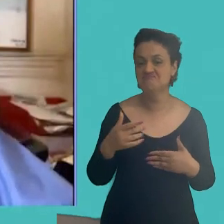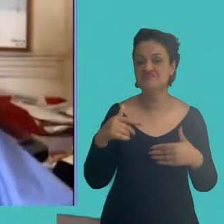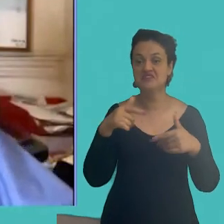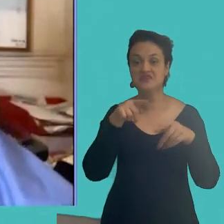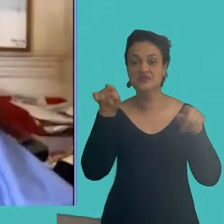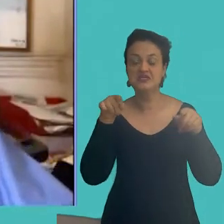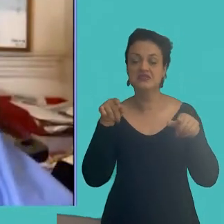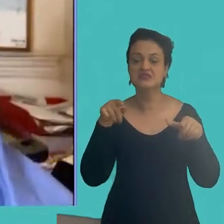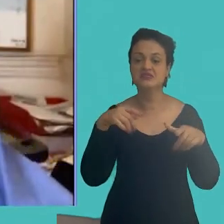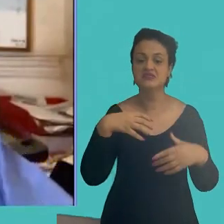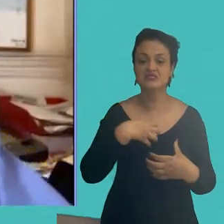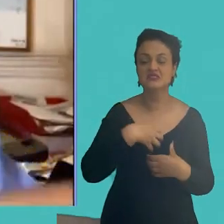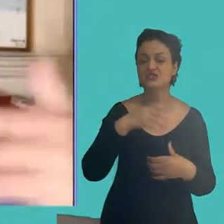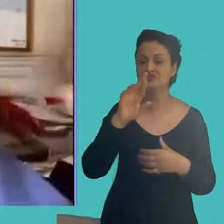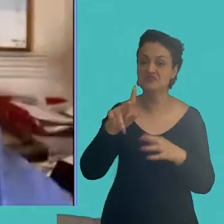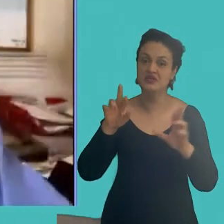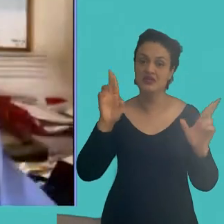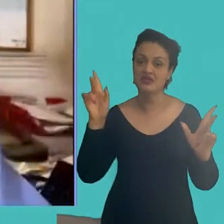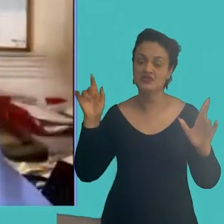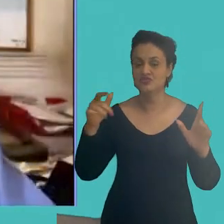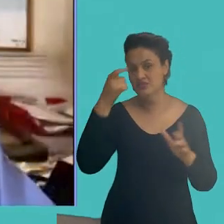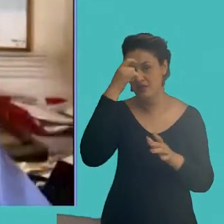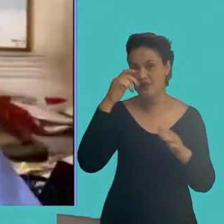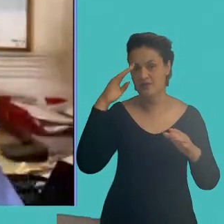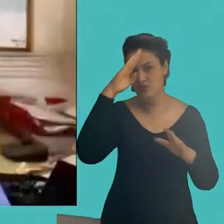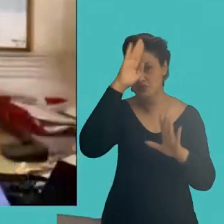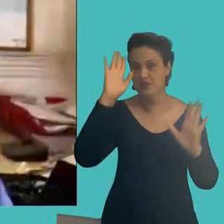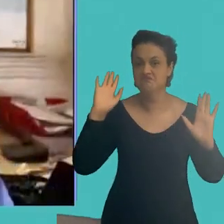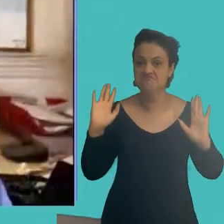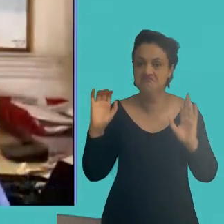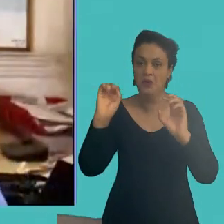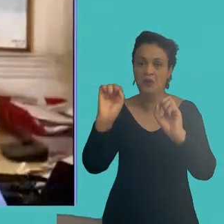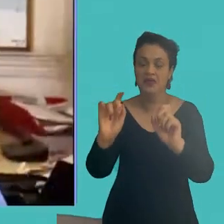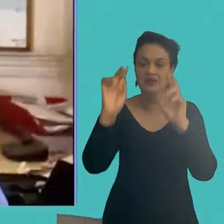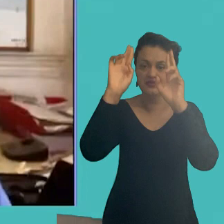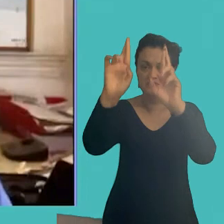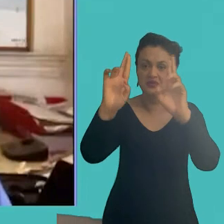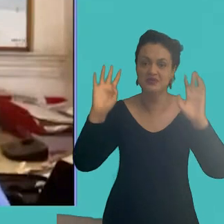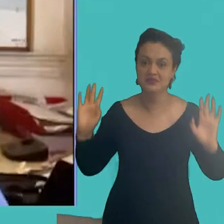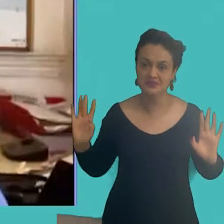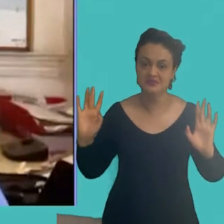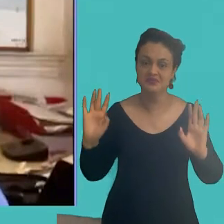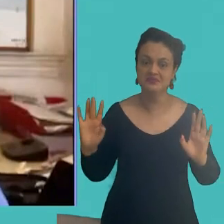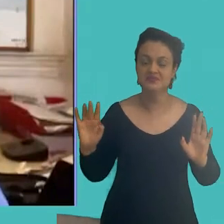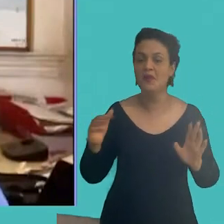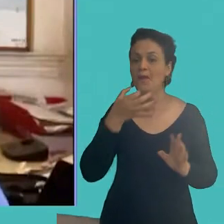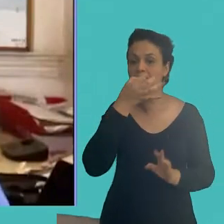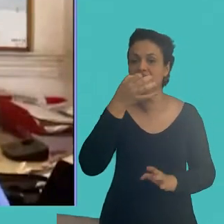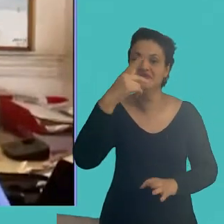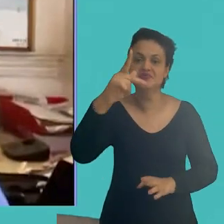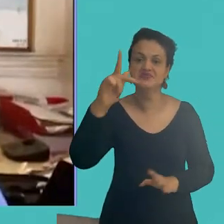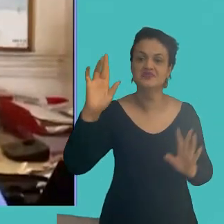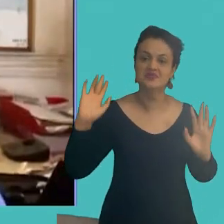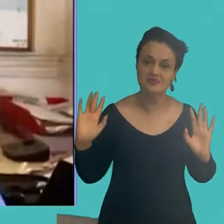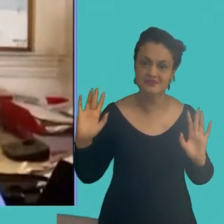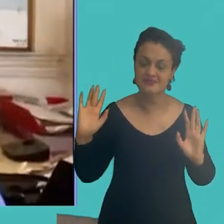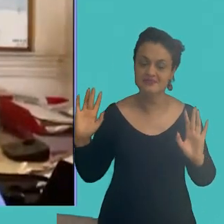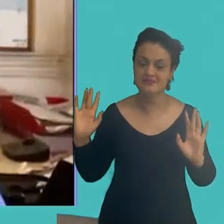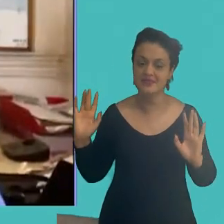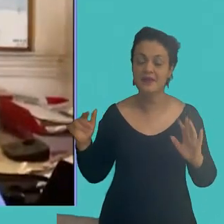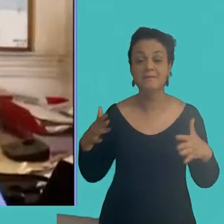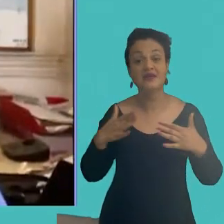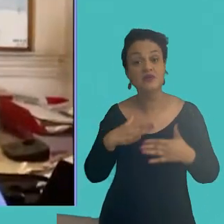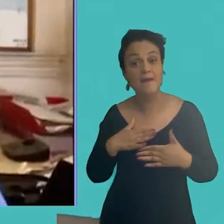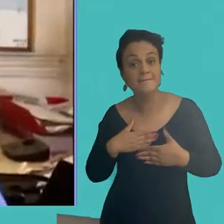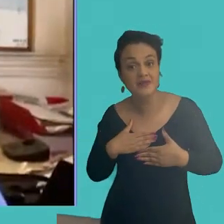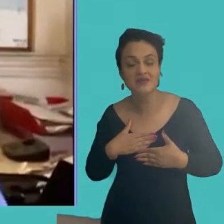nas categorias do bolsonarismo, eu respeito vocês como donos de uma opinião particular, mas na minha forma de ver a